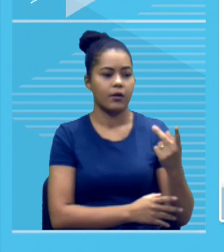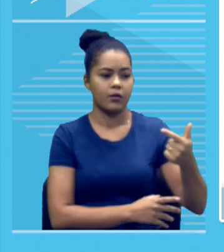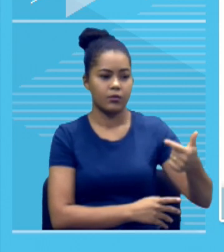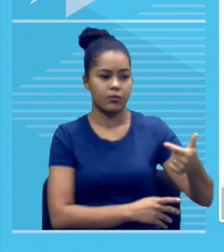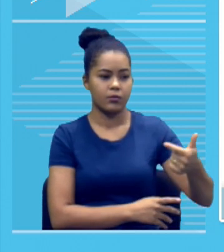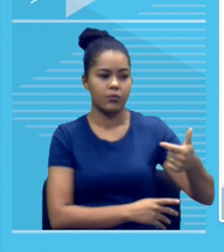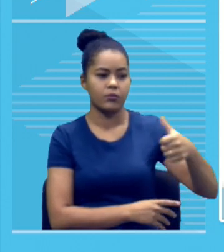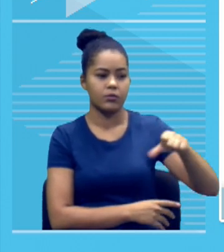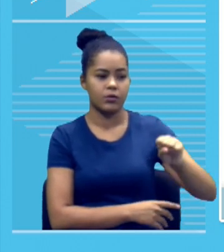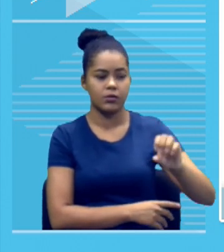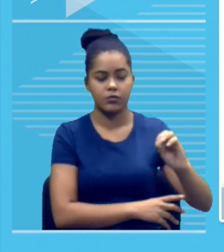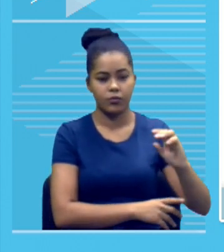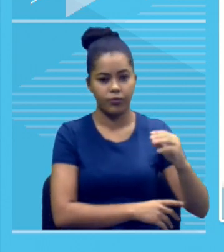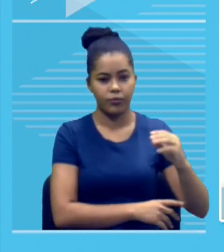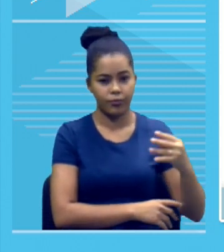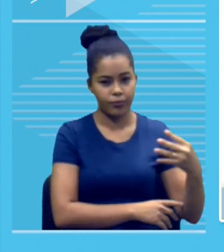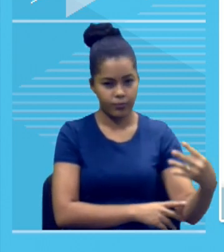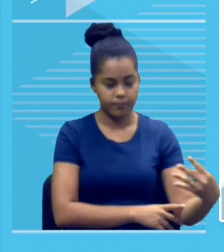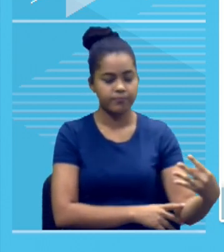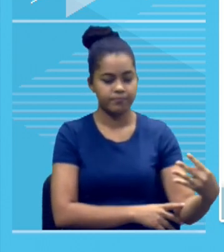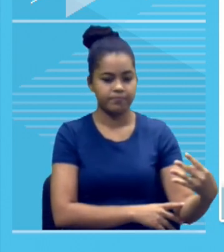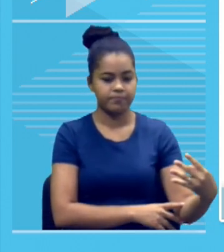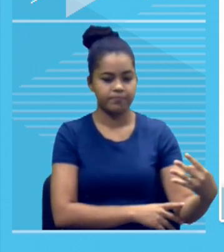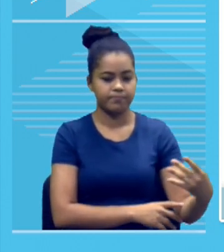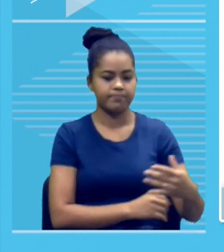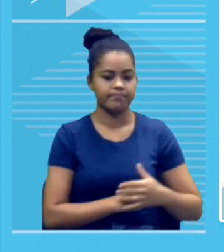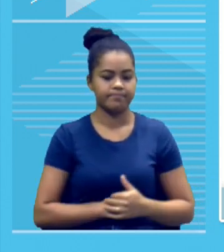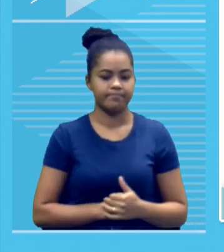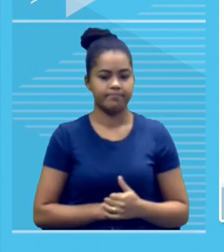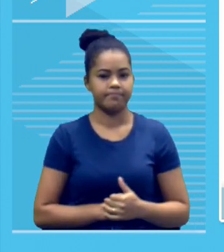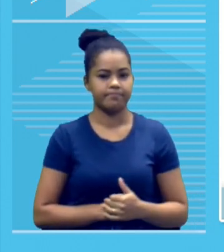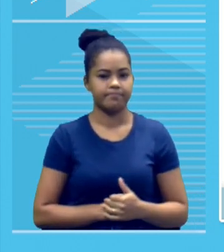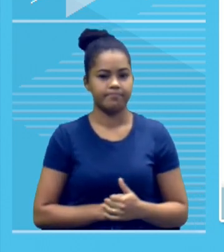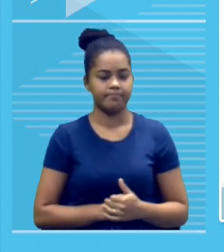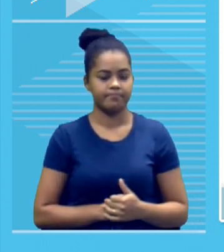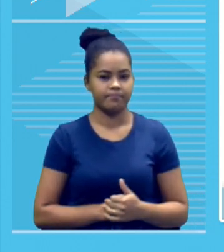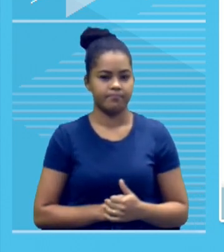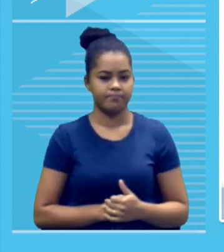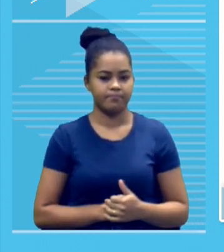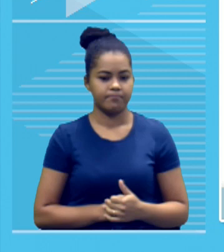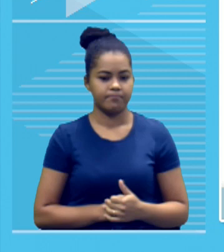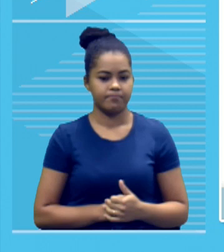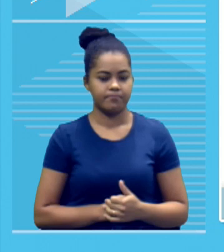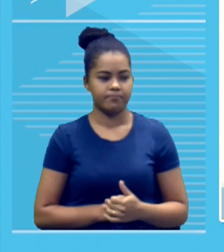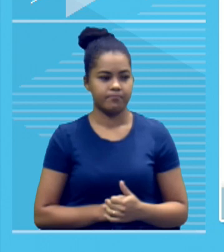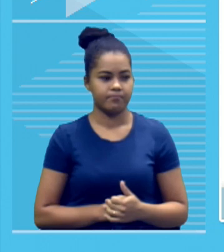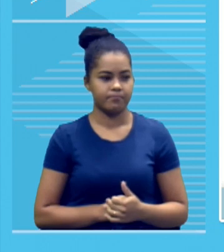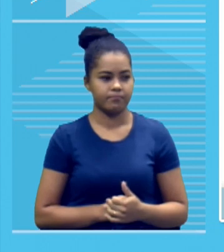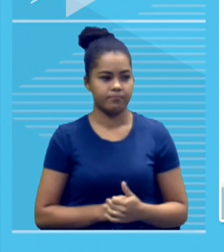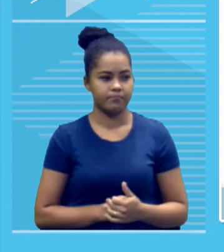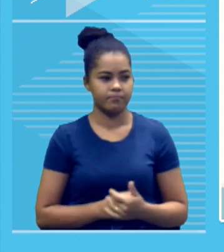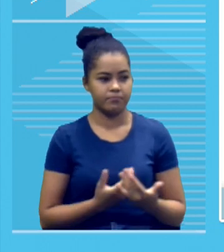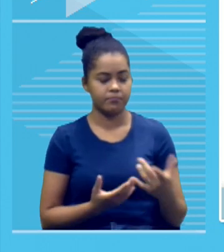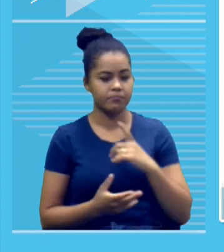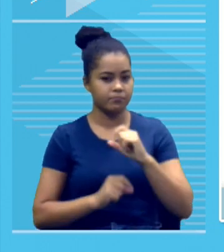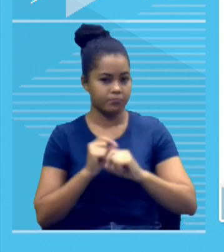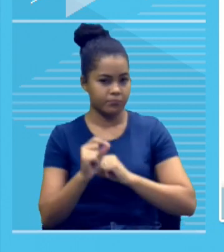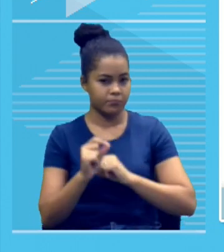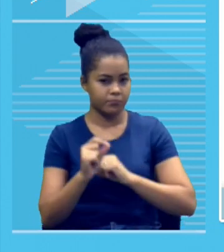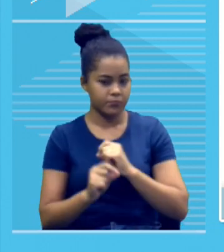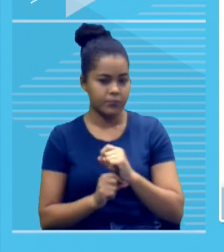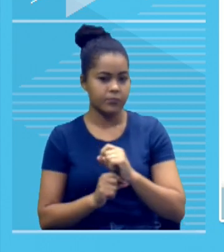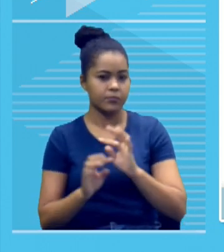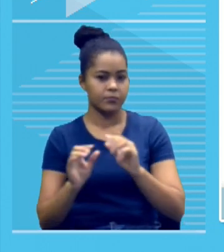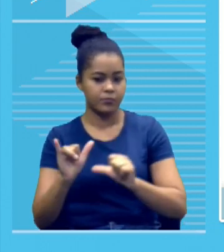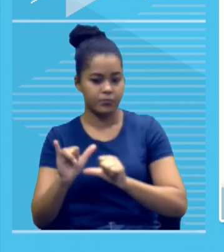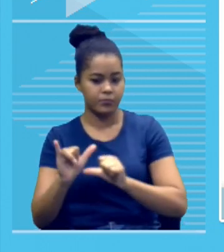adição é quando eu tenho dois ou mais substâncias reagindo entre si, formando um único produto. Então, nós vamos ver reação de adição,